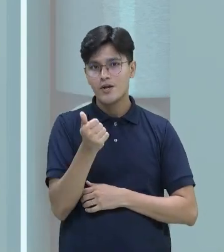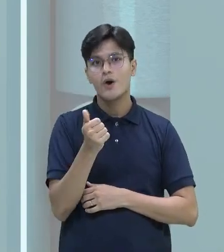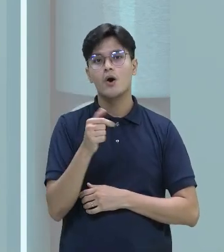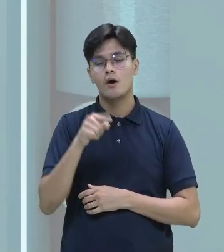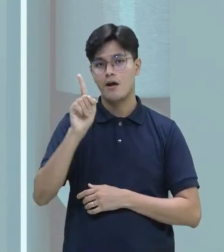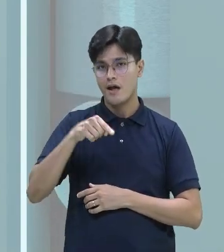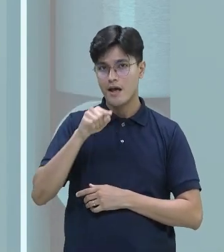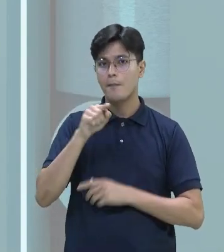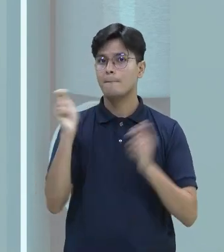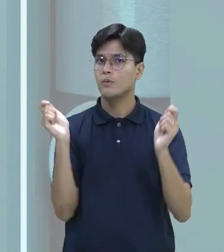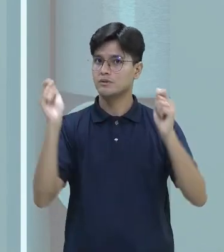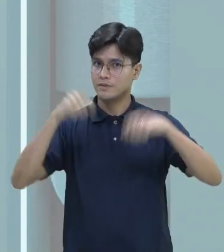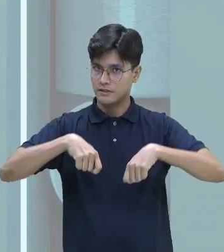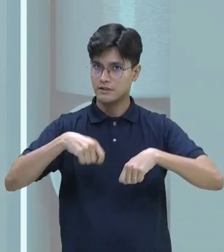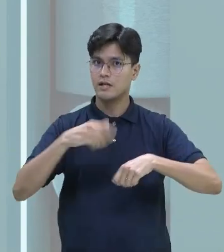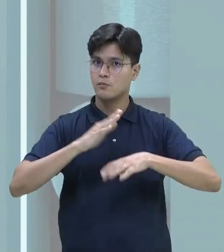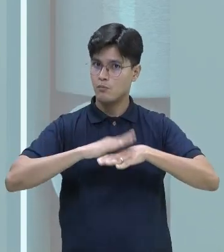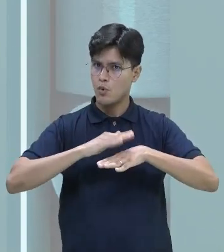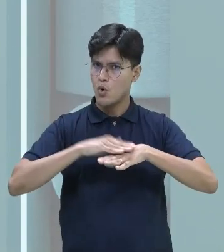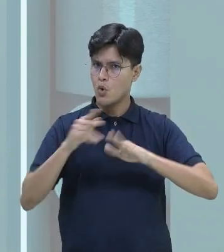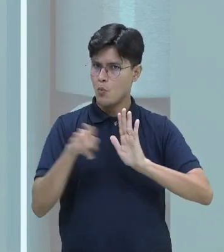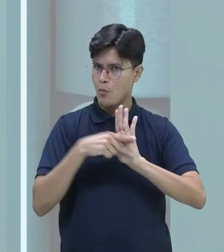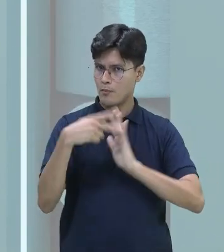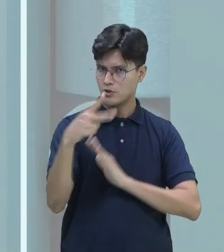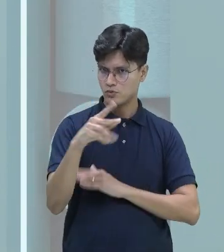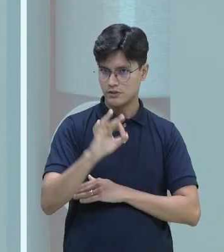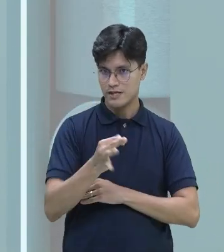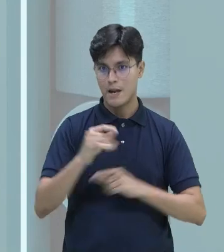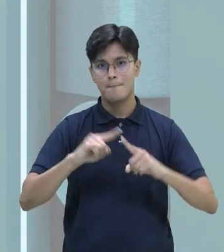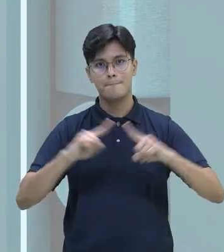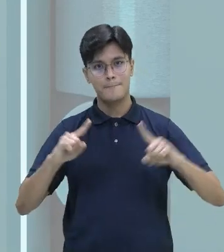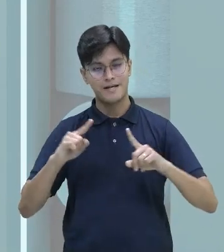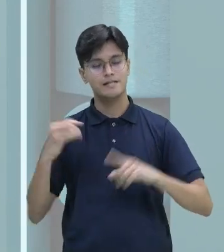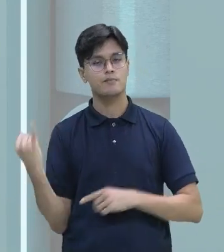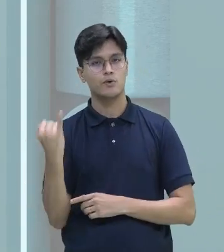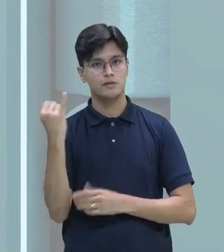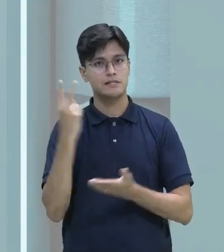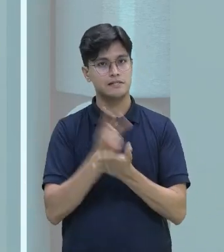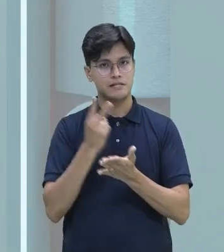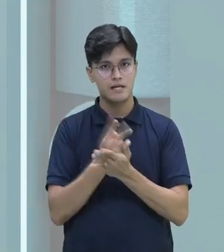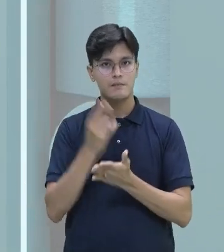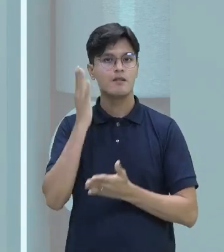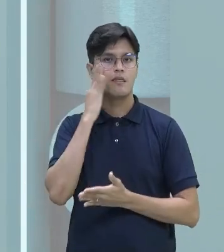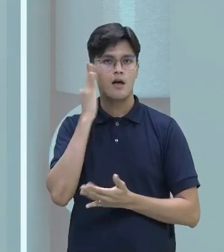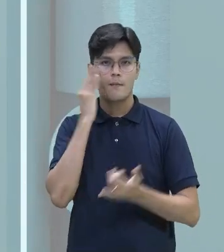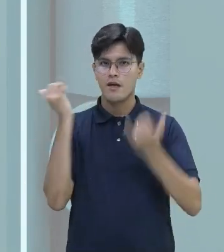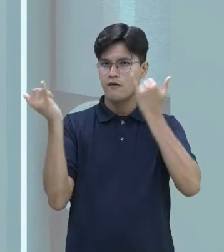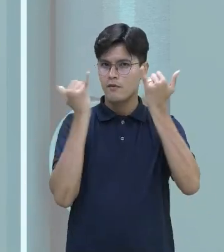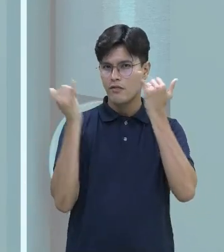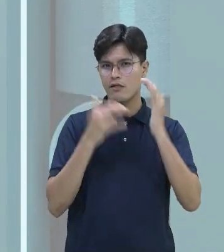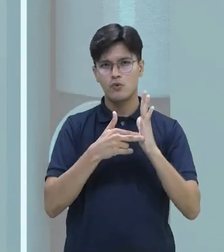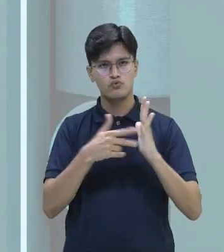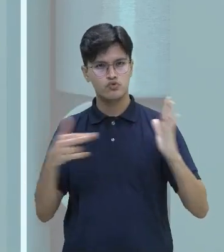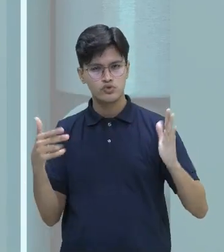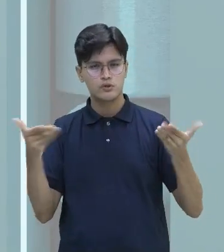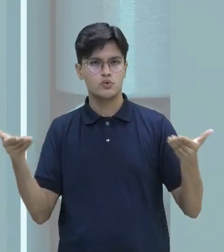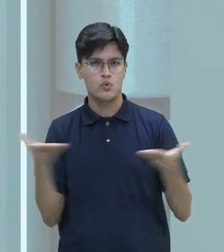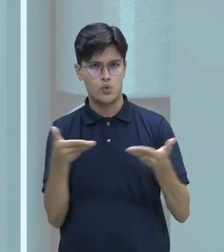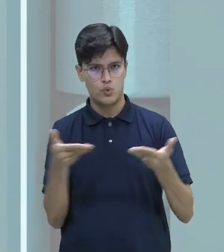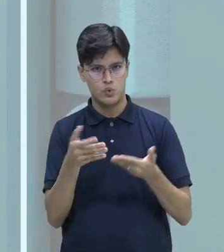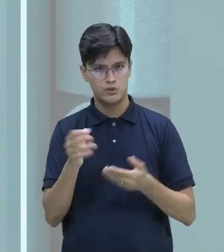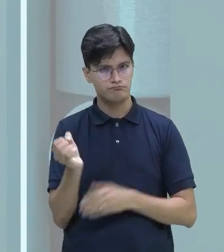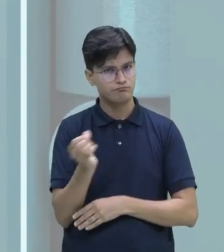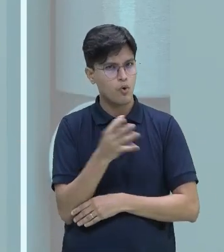puder, mas busque se manter inteirado desta atualidade, desses elementos que estão